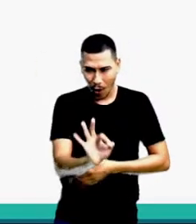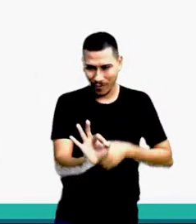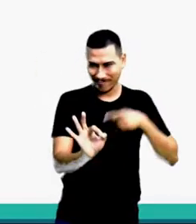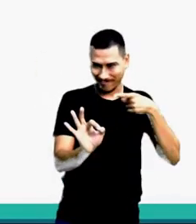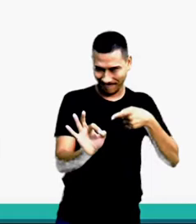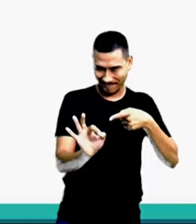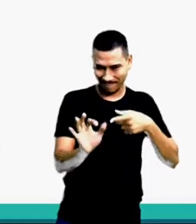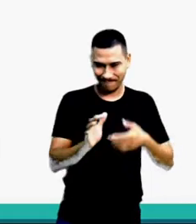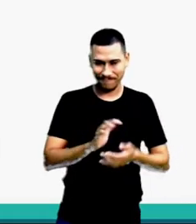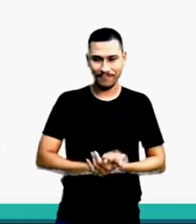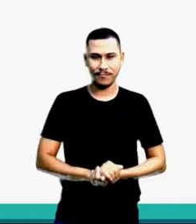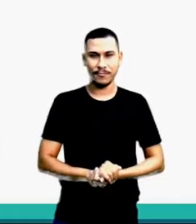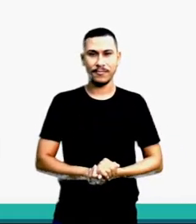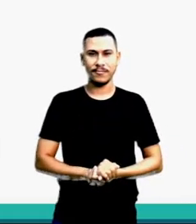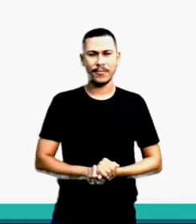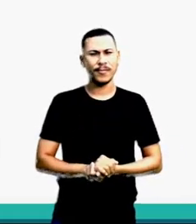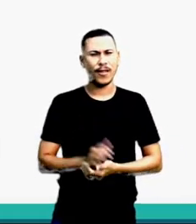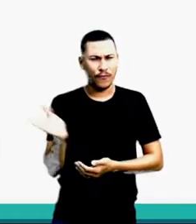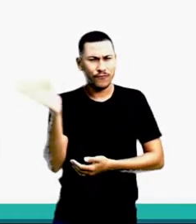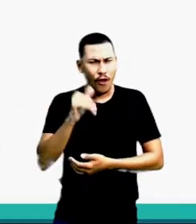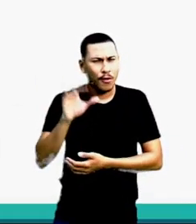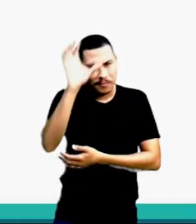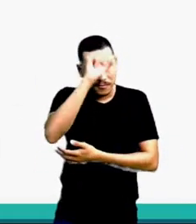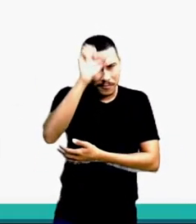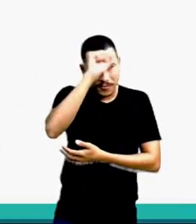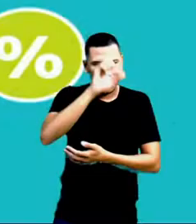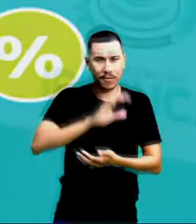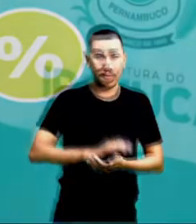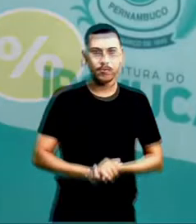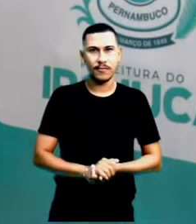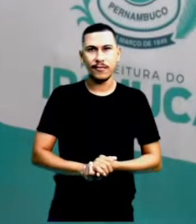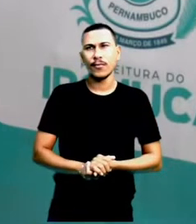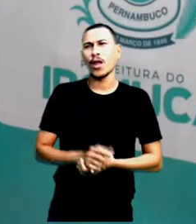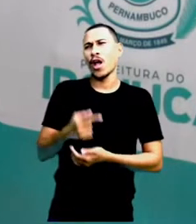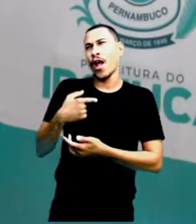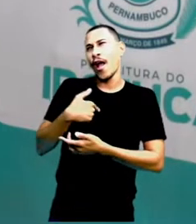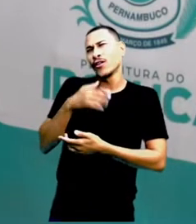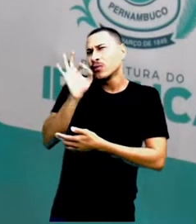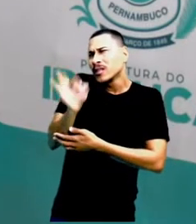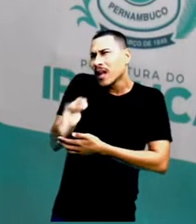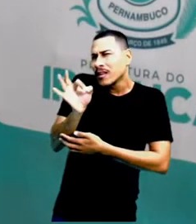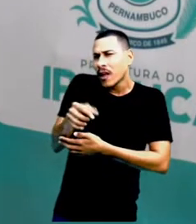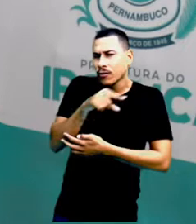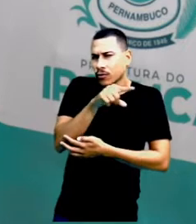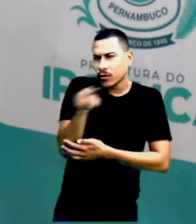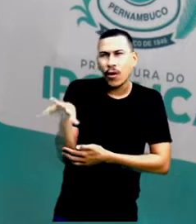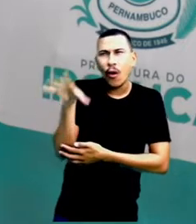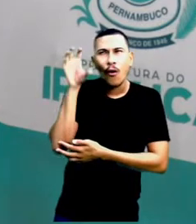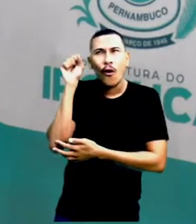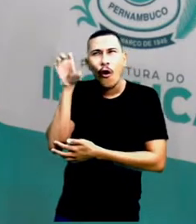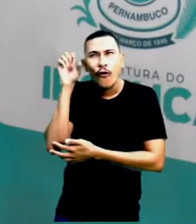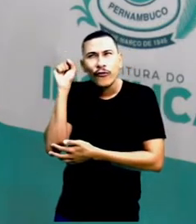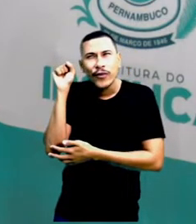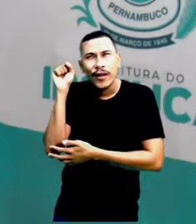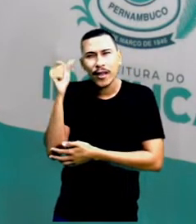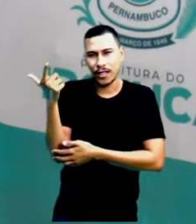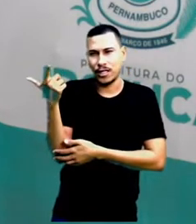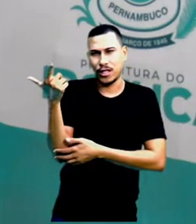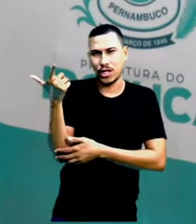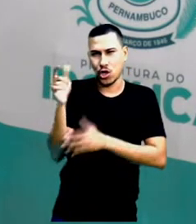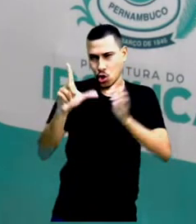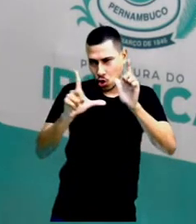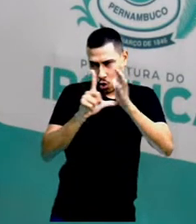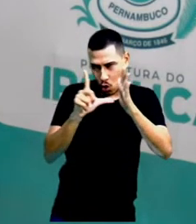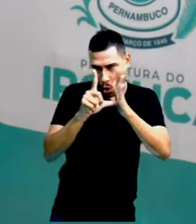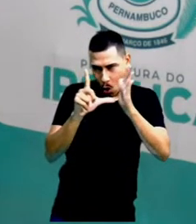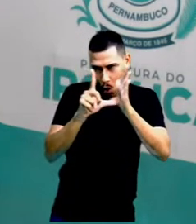porcentagem Então vem comigo com certeza você já ouviu falar em lojas